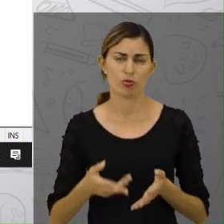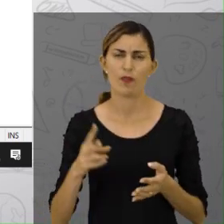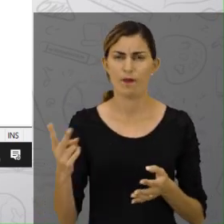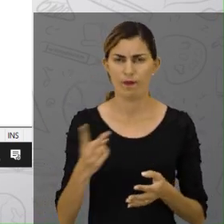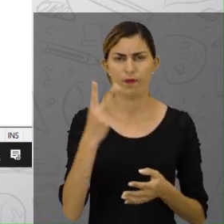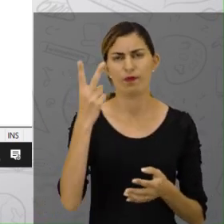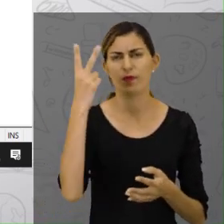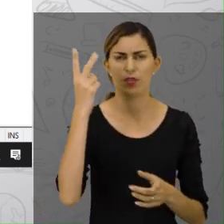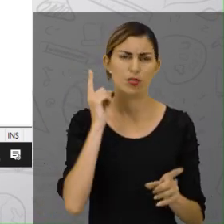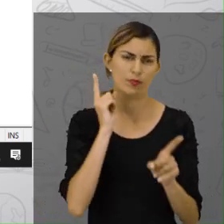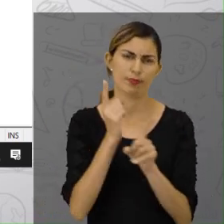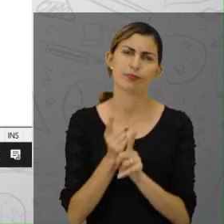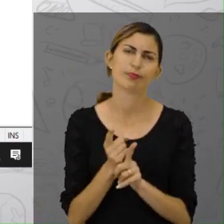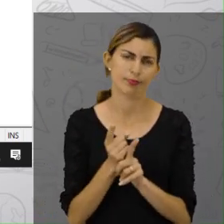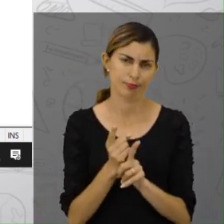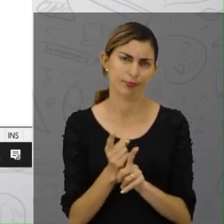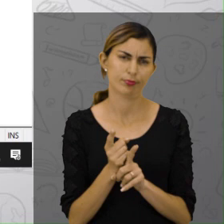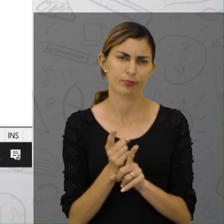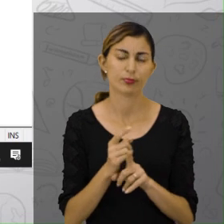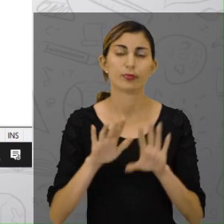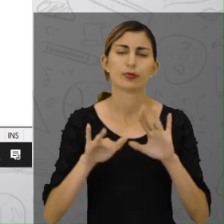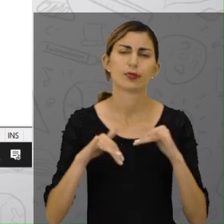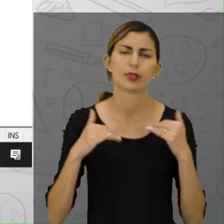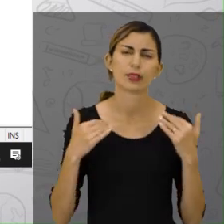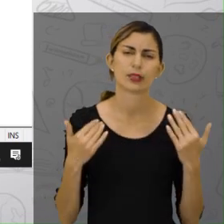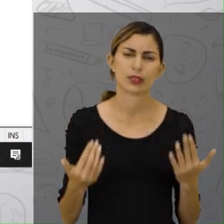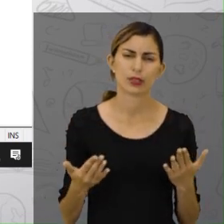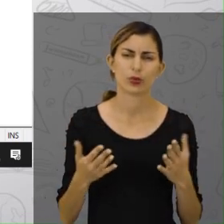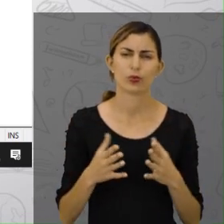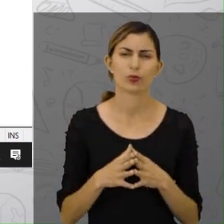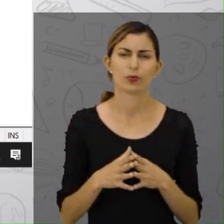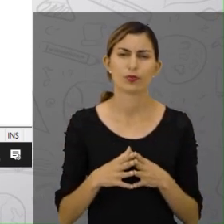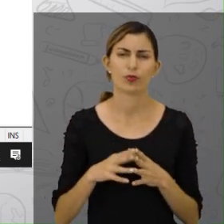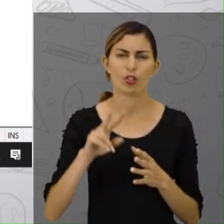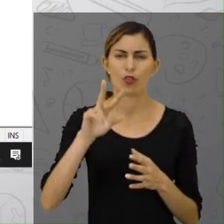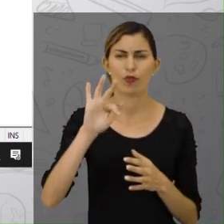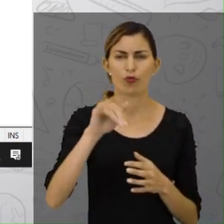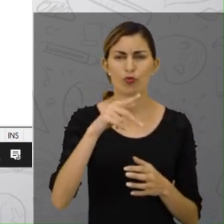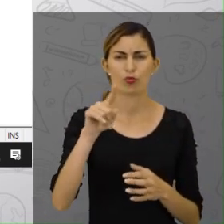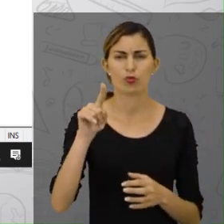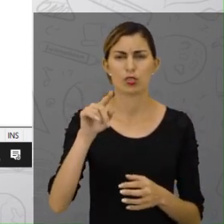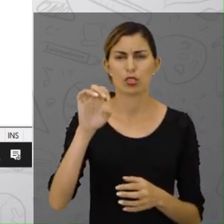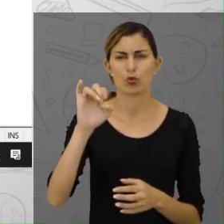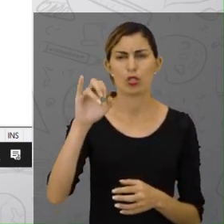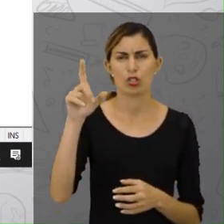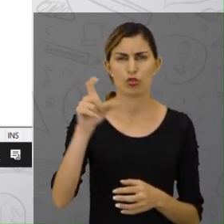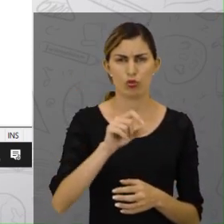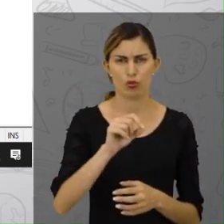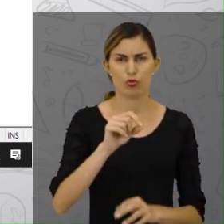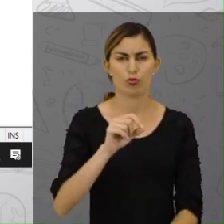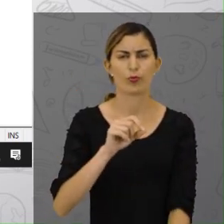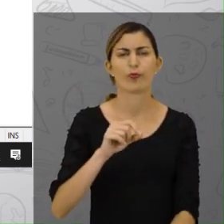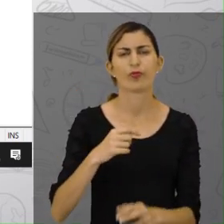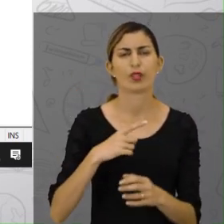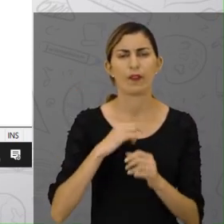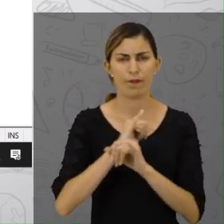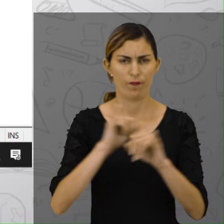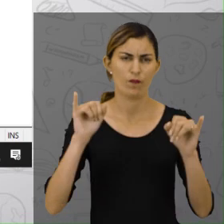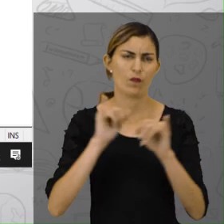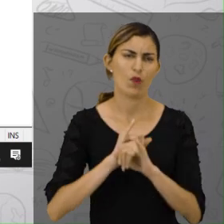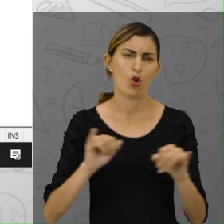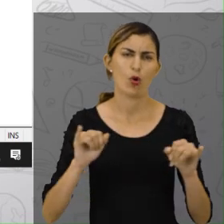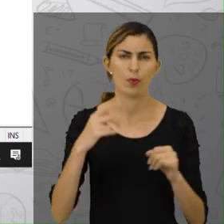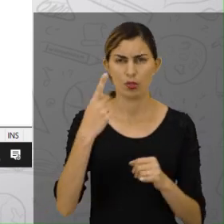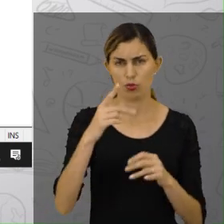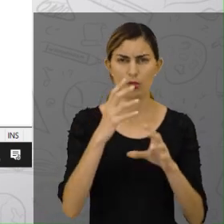Já que esse valor foi encontrado, então a função eixo é executada,